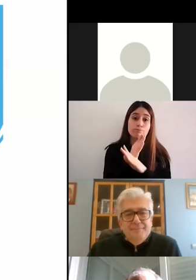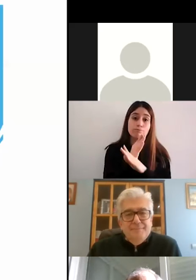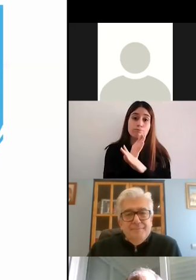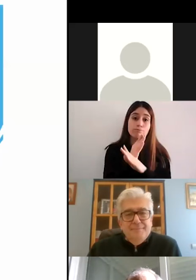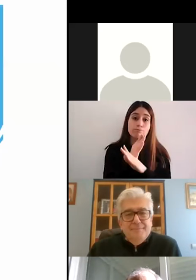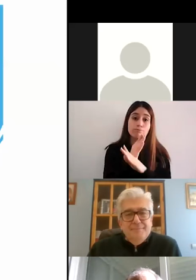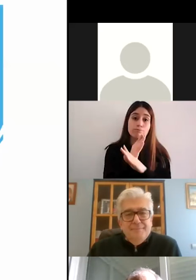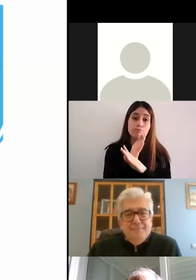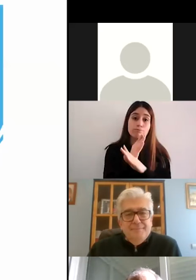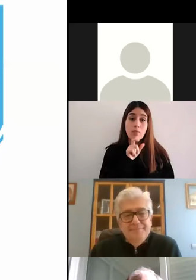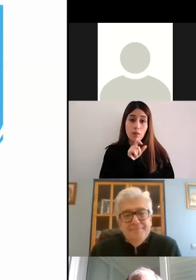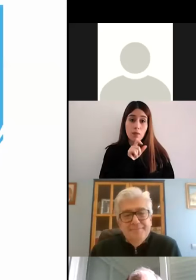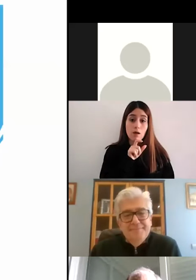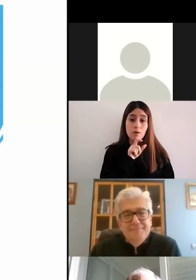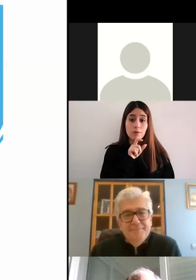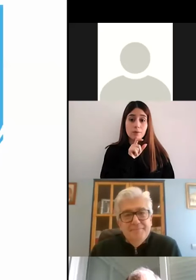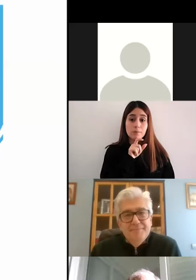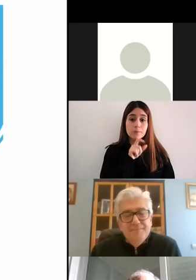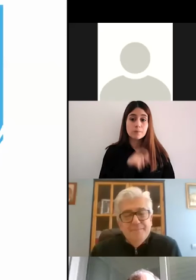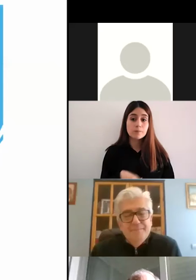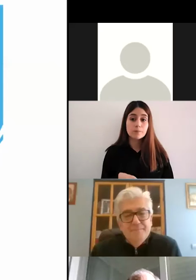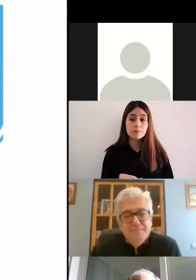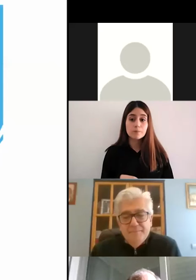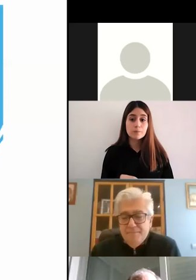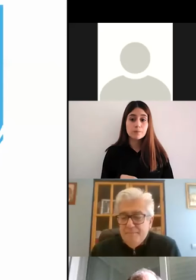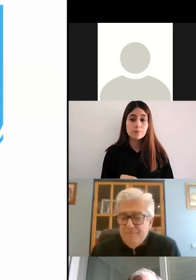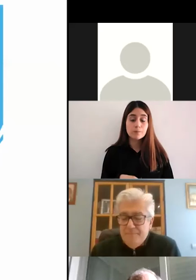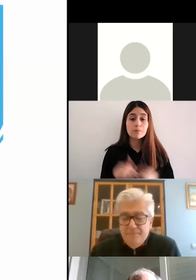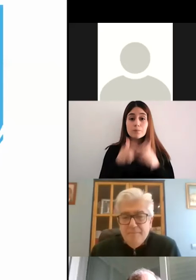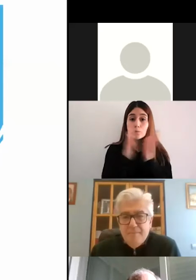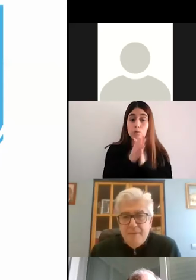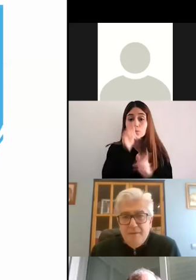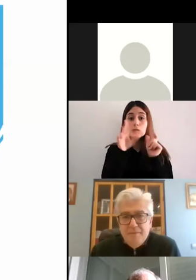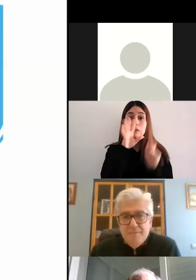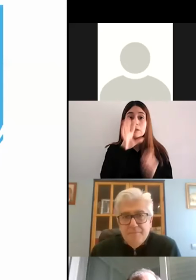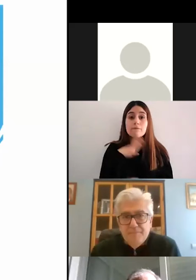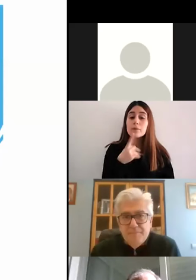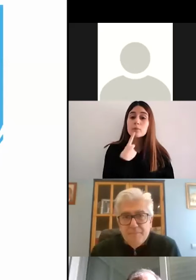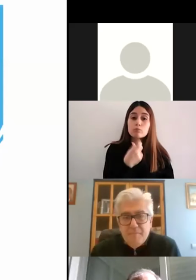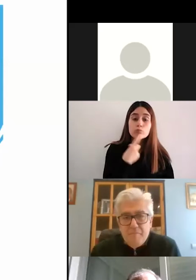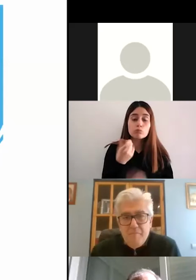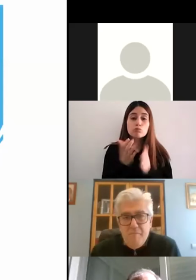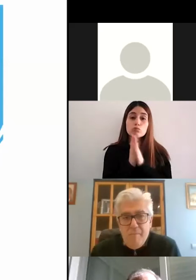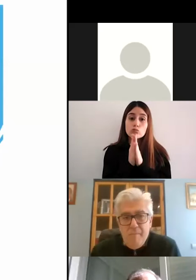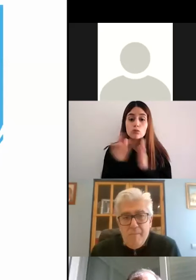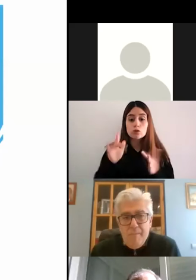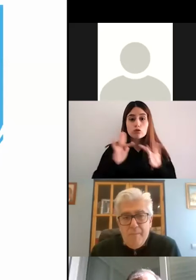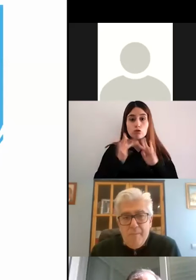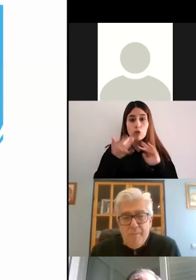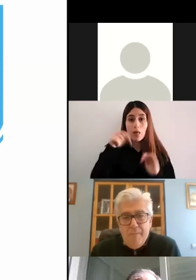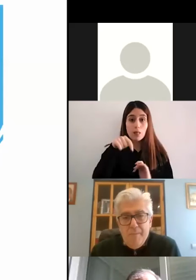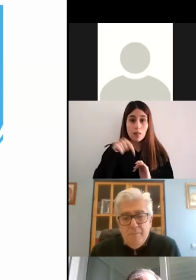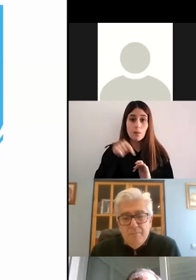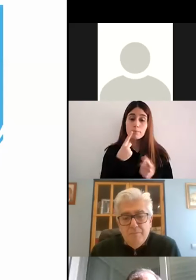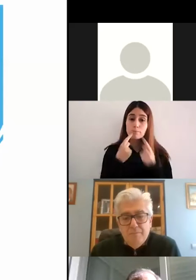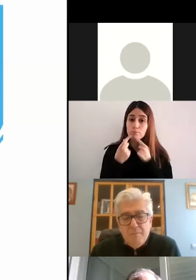ouvir a todos. Aqueles que quiserem colocar questões, façam-no, por favor, no chat. E os que forem